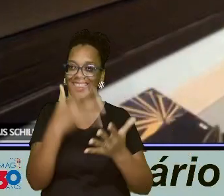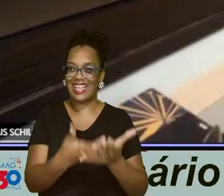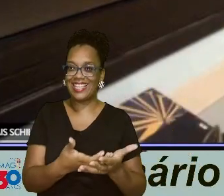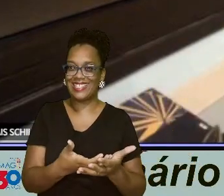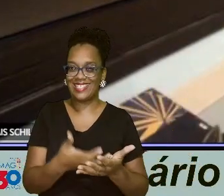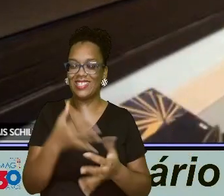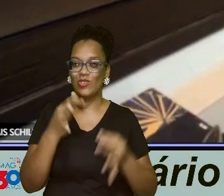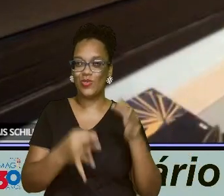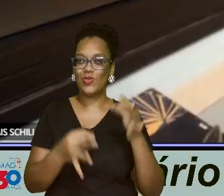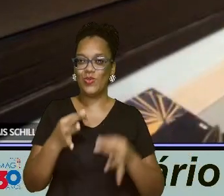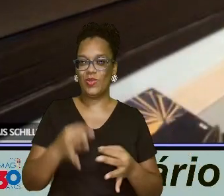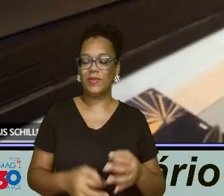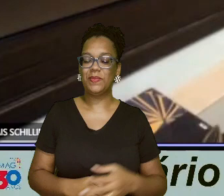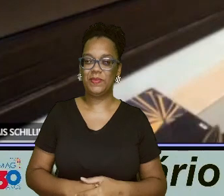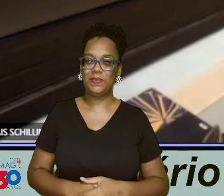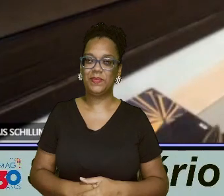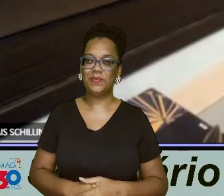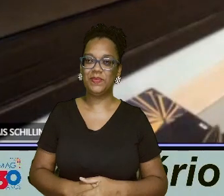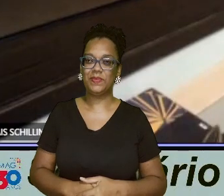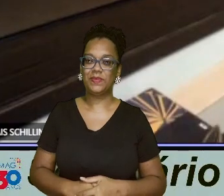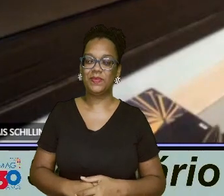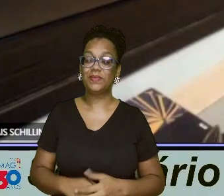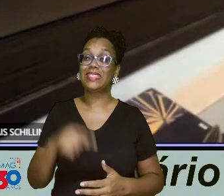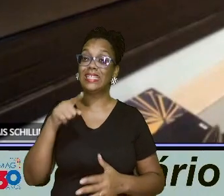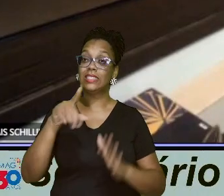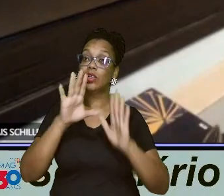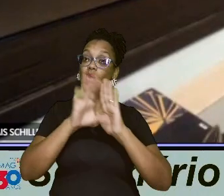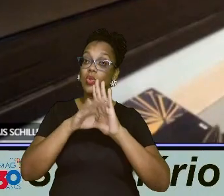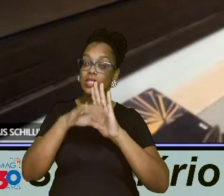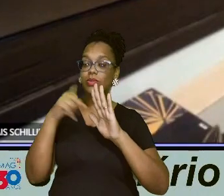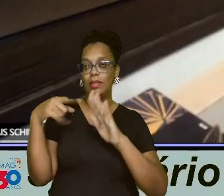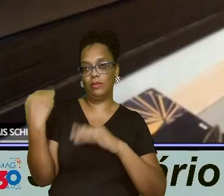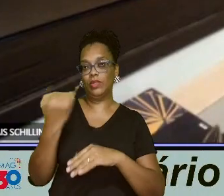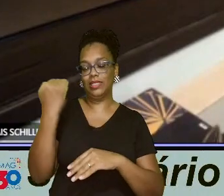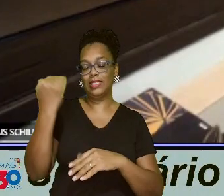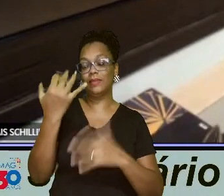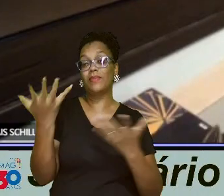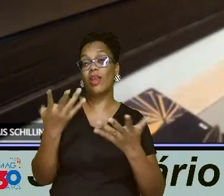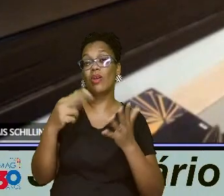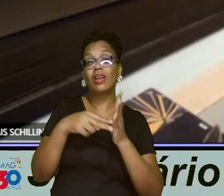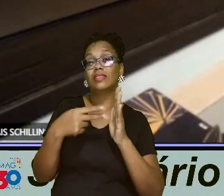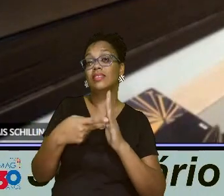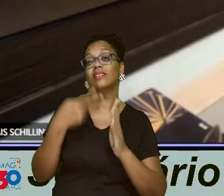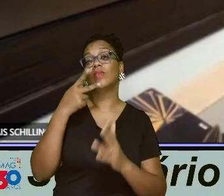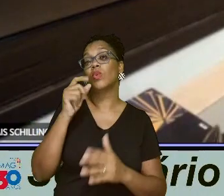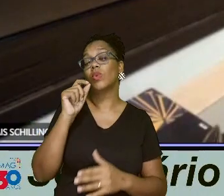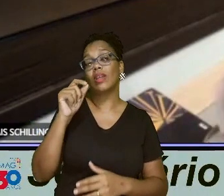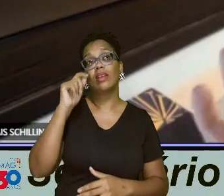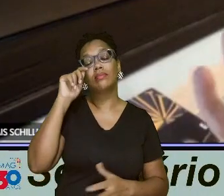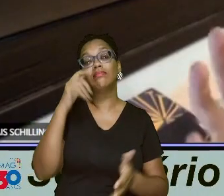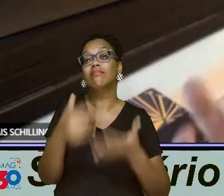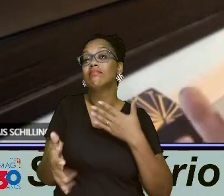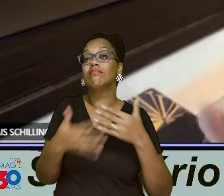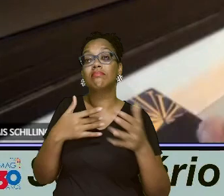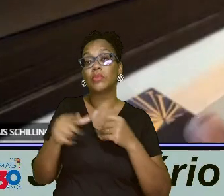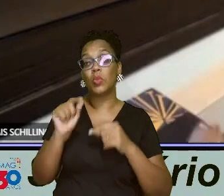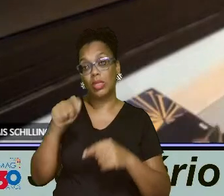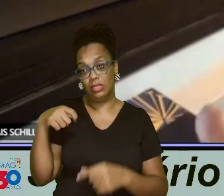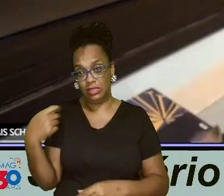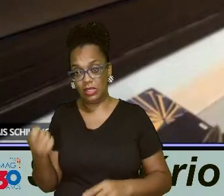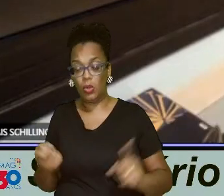julgamento. E esse conceito é um conceito importante. Agora, o que eu quero dizer é que, independentemente de ser ou não